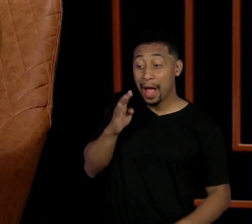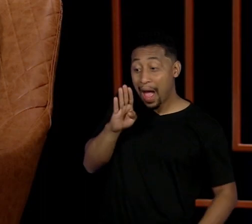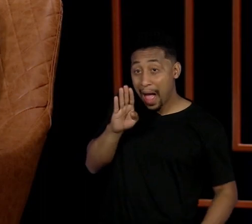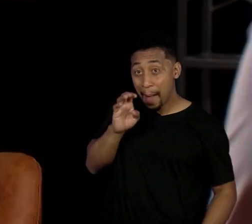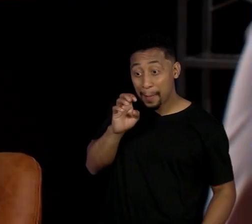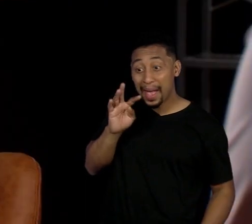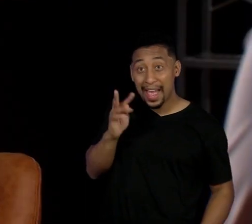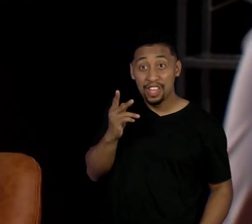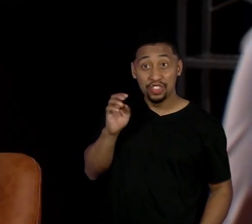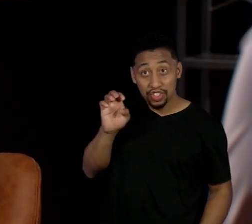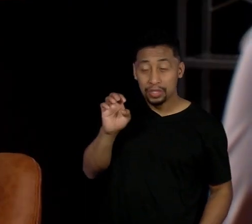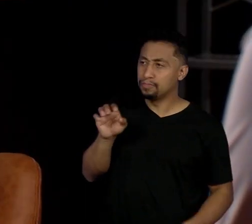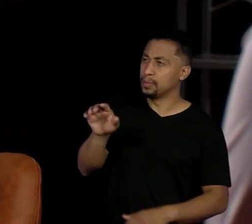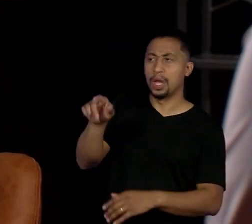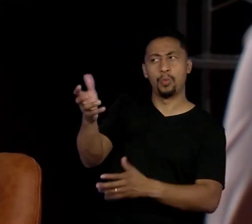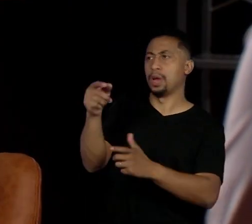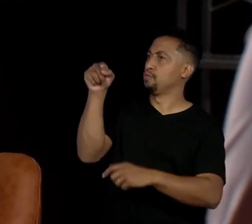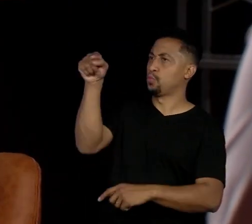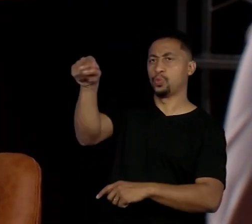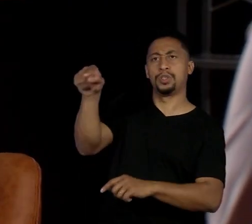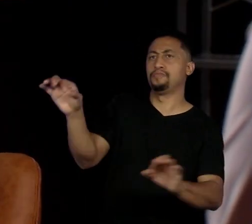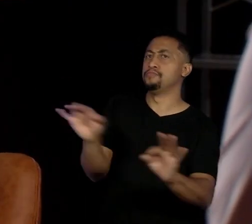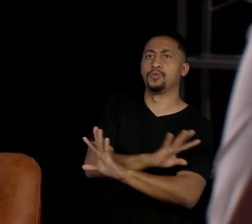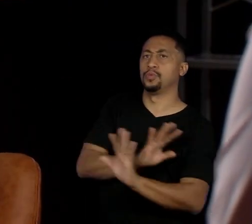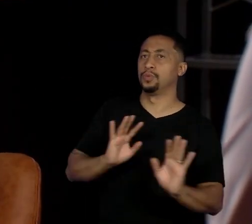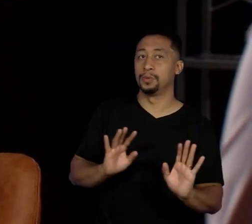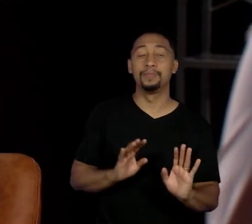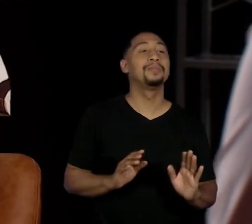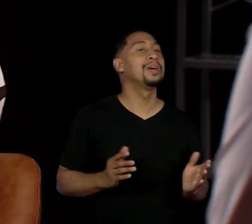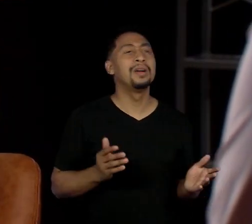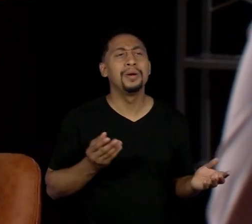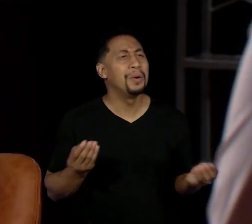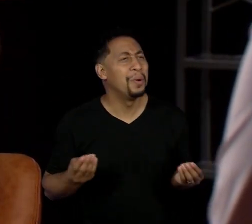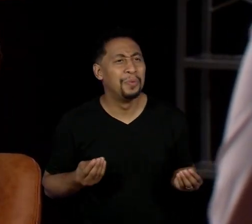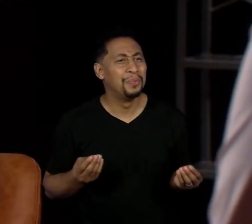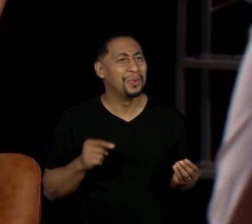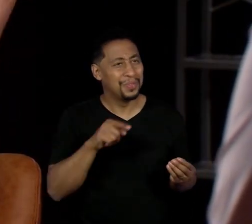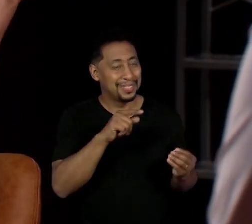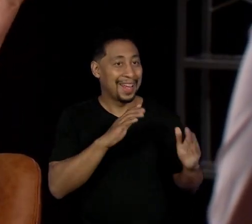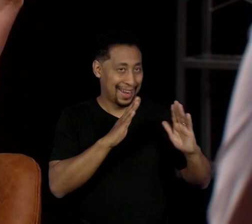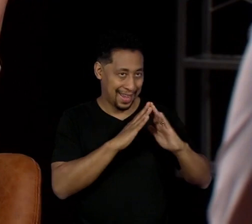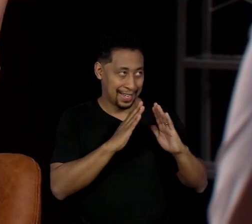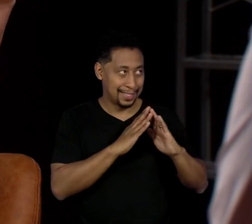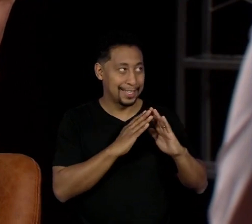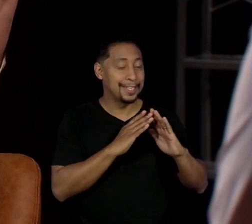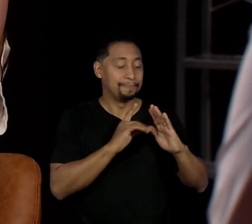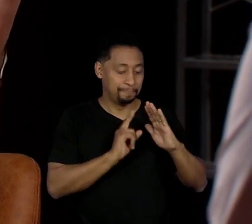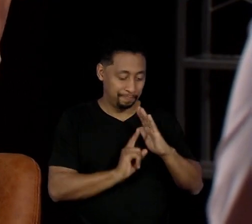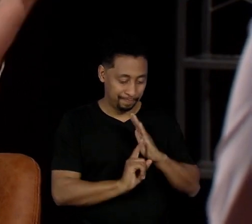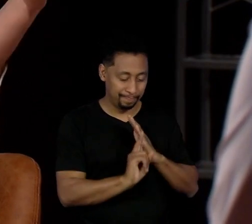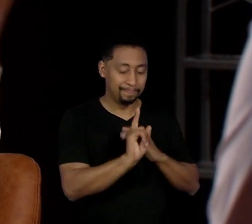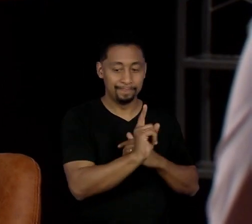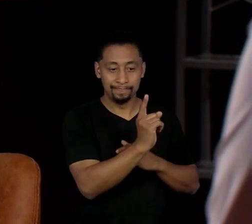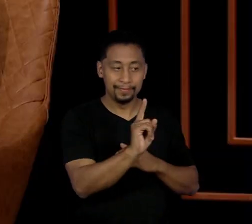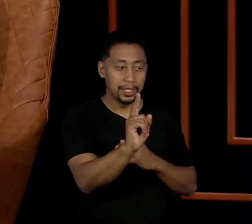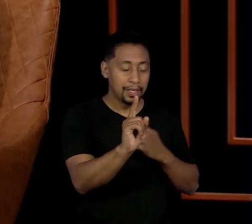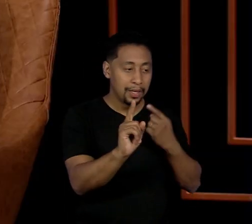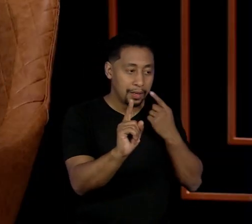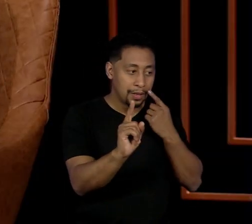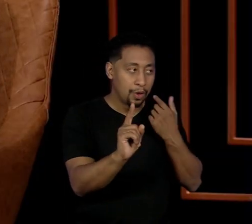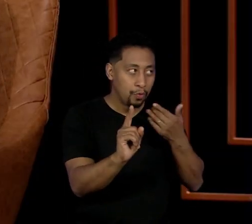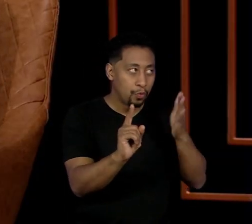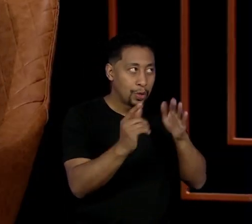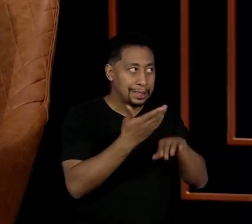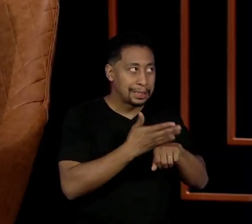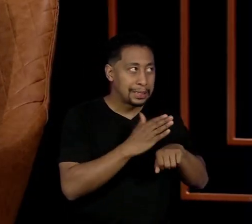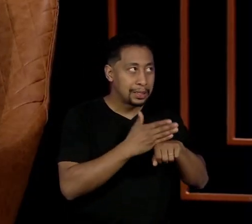E como é que foi esse instante específico? Você saindo de casa pensando, nossa, eu estou indo fazer um teste para a novela, vale tudo. Eu morava no